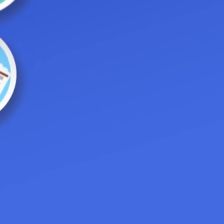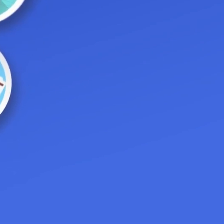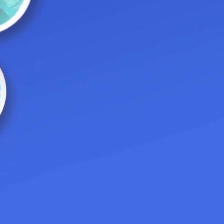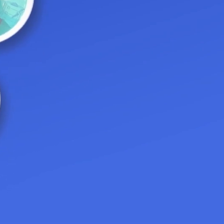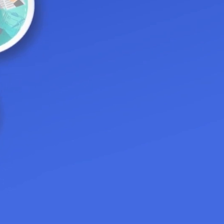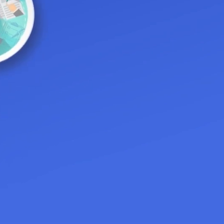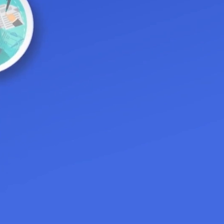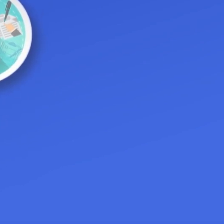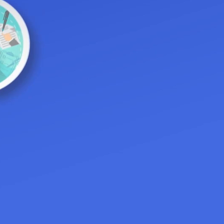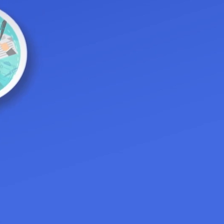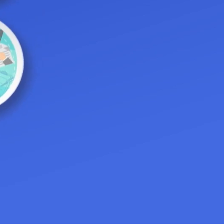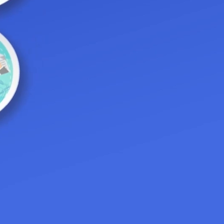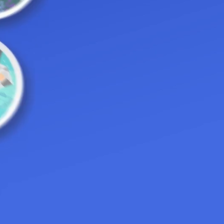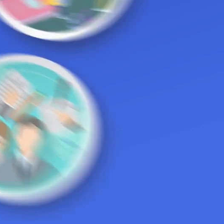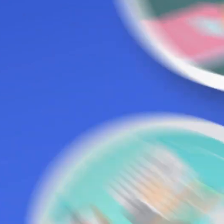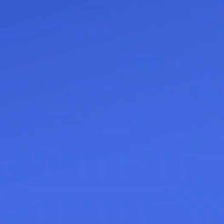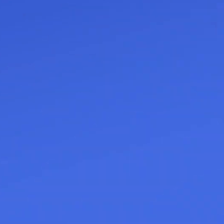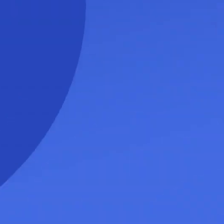realidades